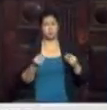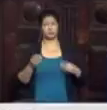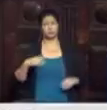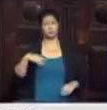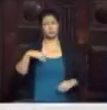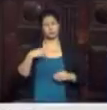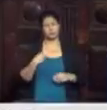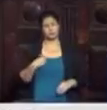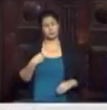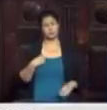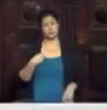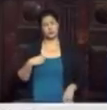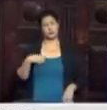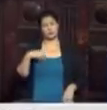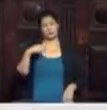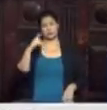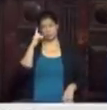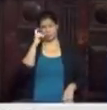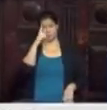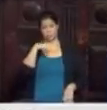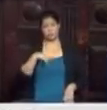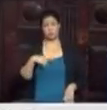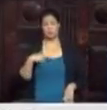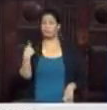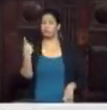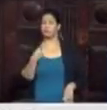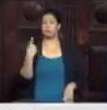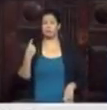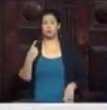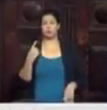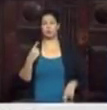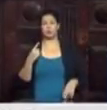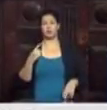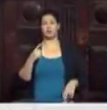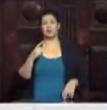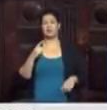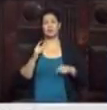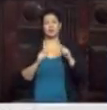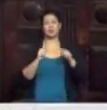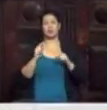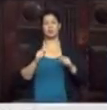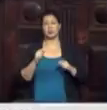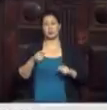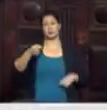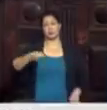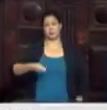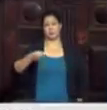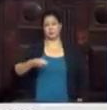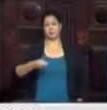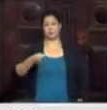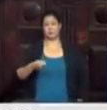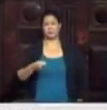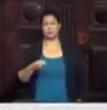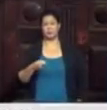ditadura. Nós estamos submetidos hoje a uma ditadura